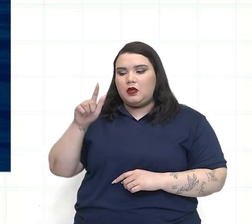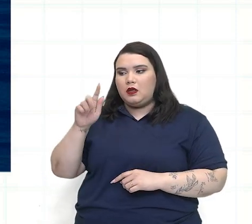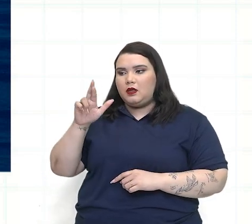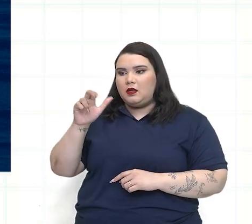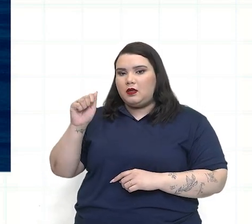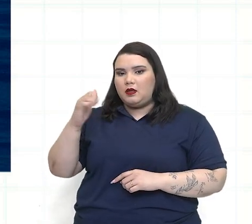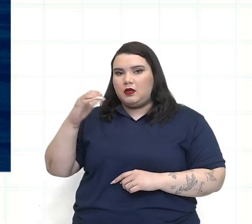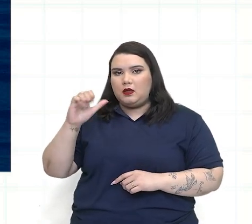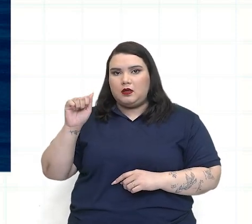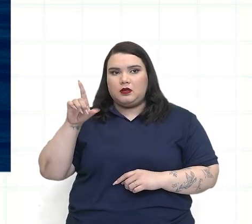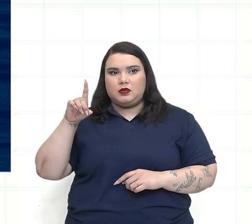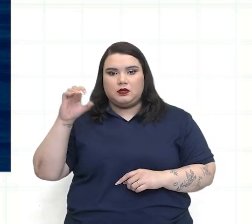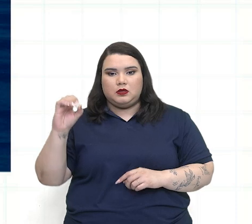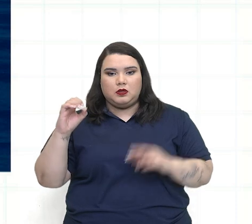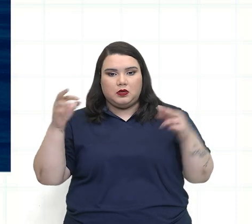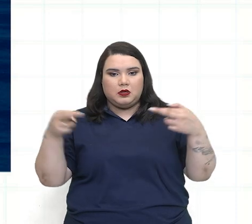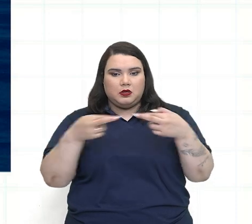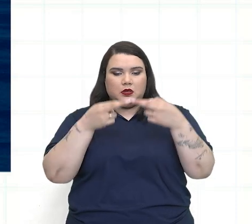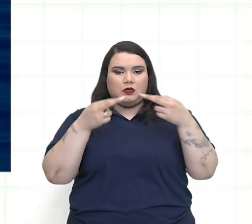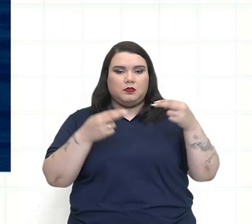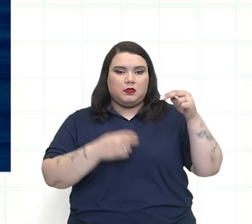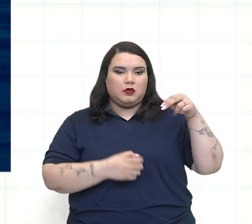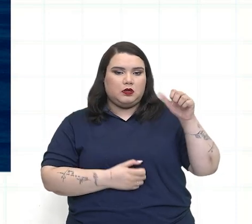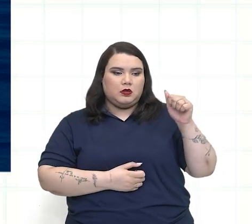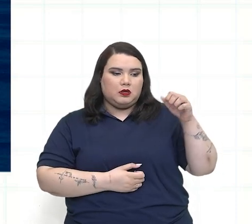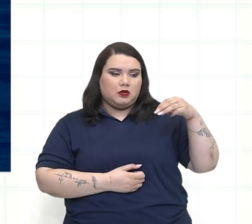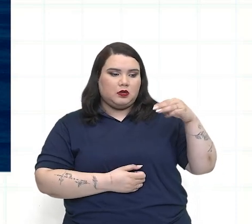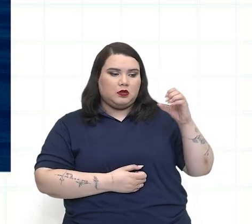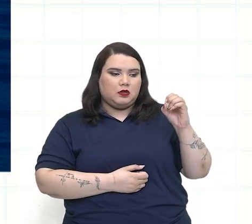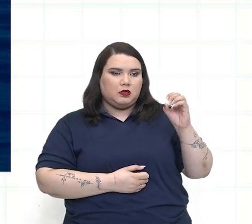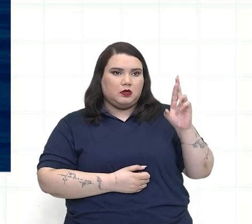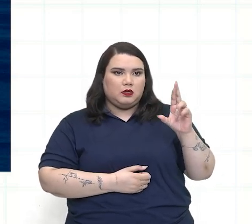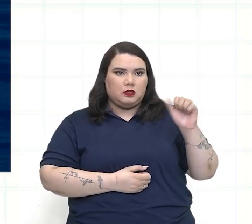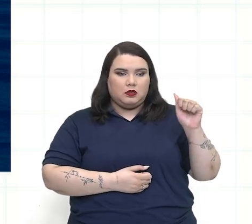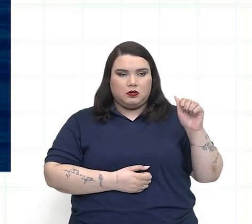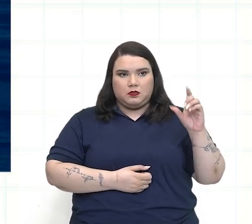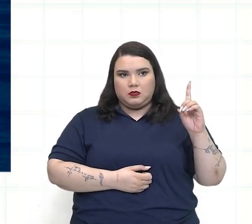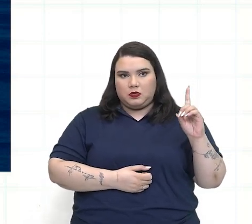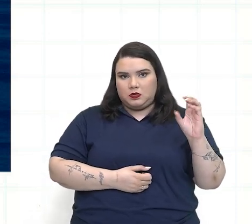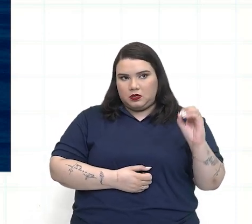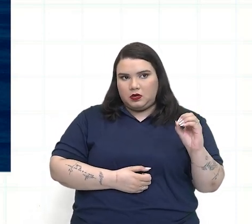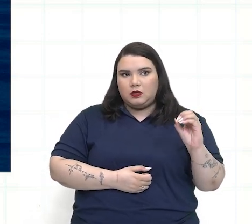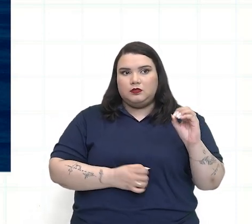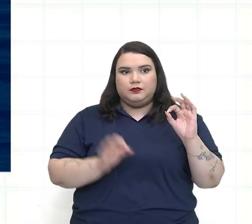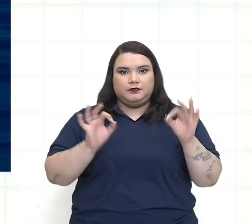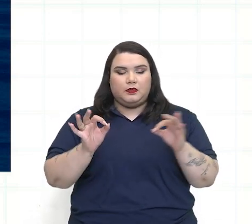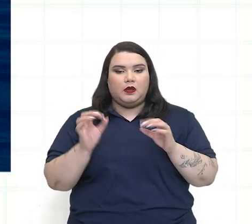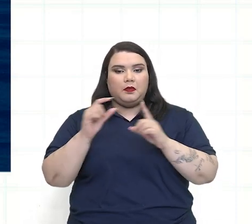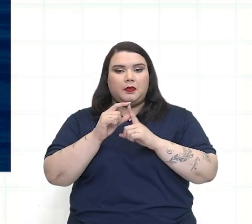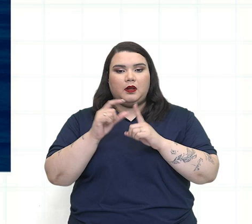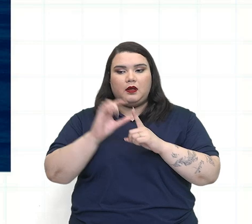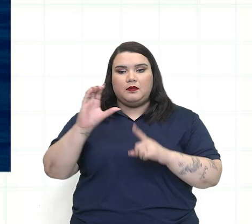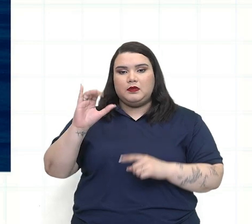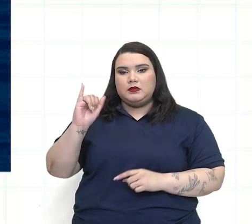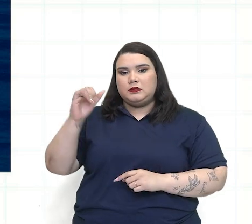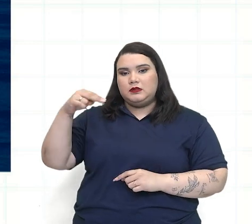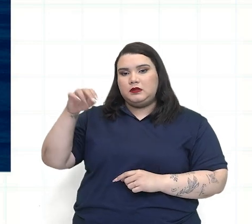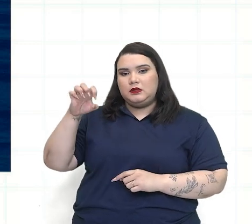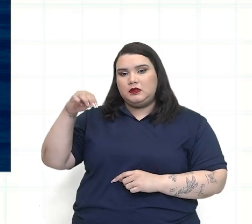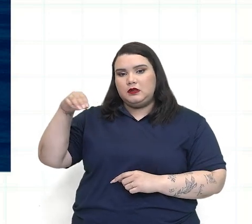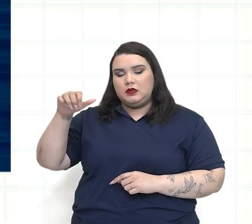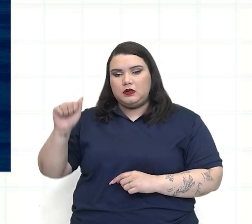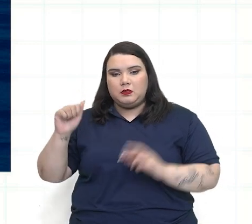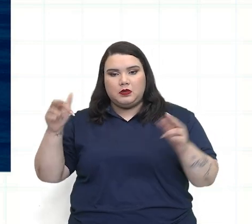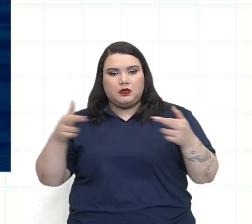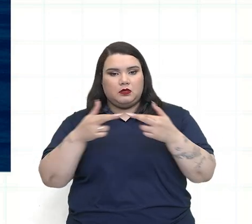rima, né? Engraçado, namorado. Cinema, estrela não rimam tanto, né? E aí nós vamos ter